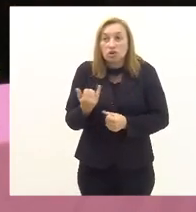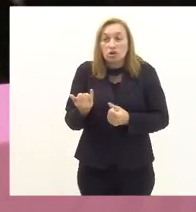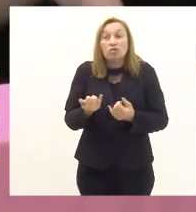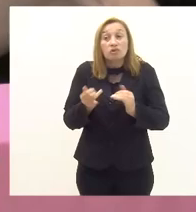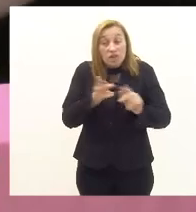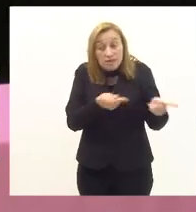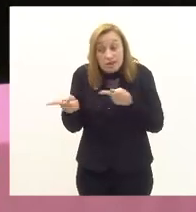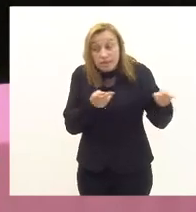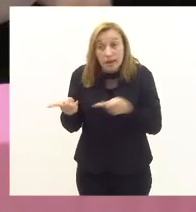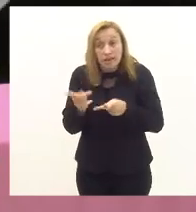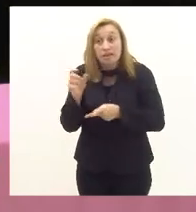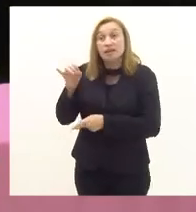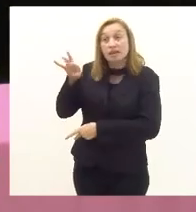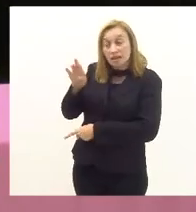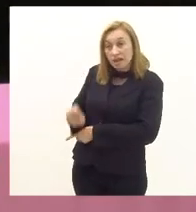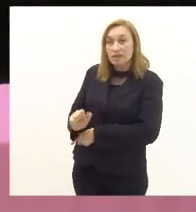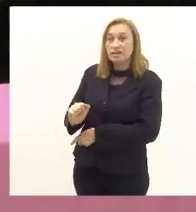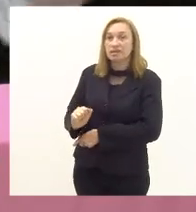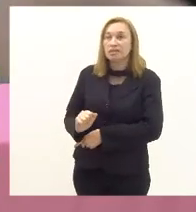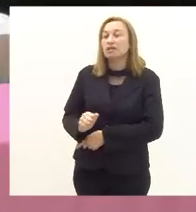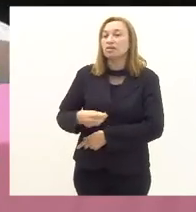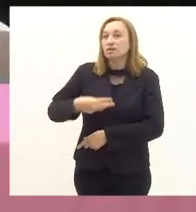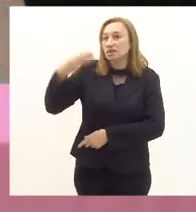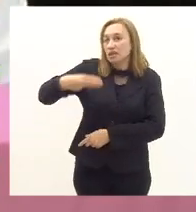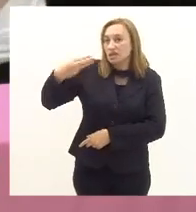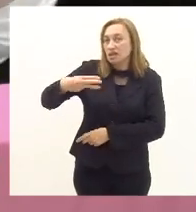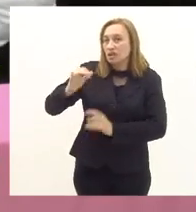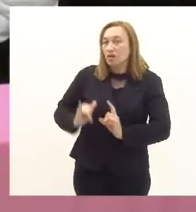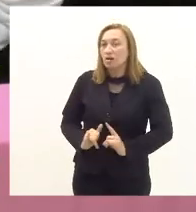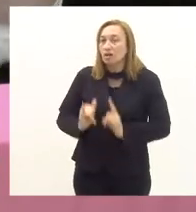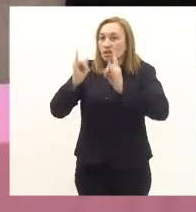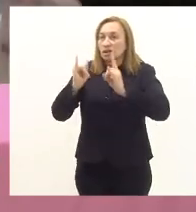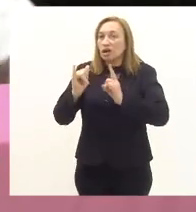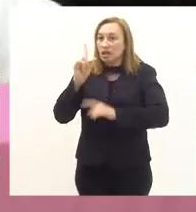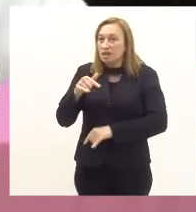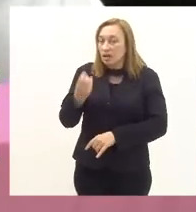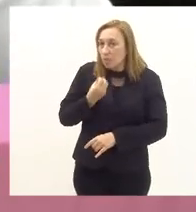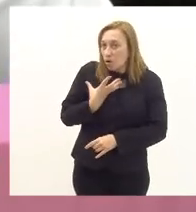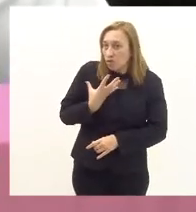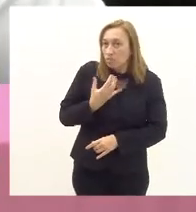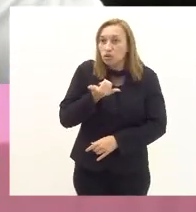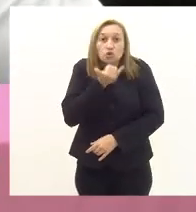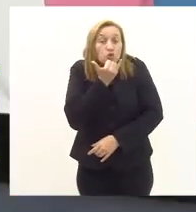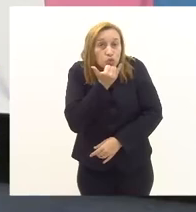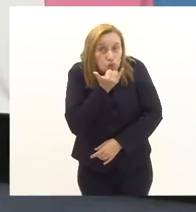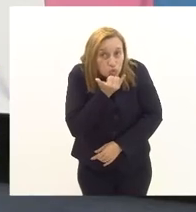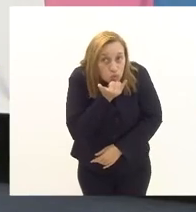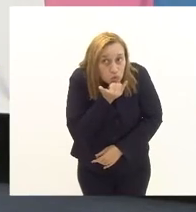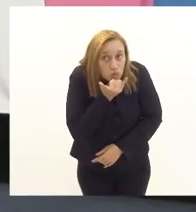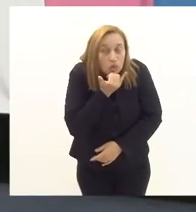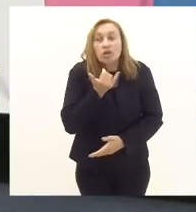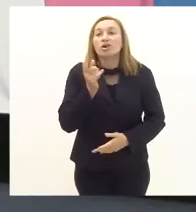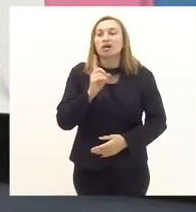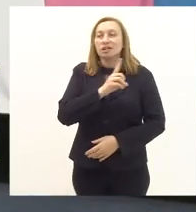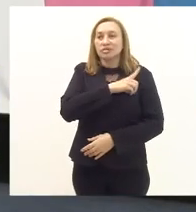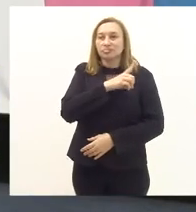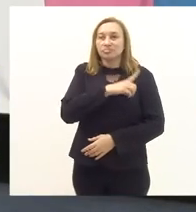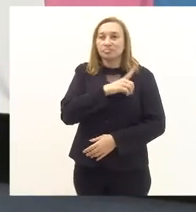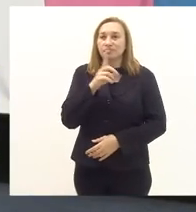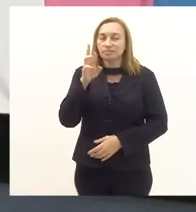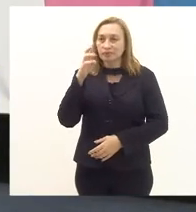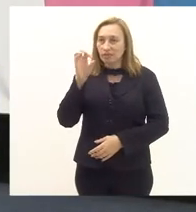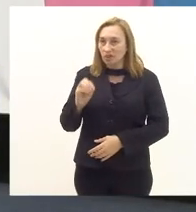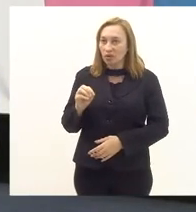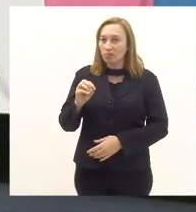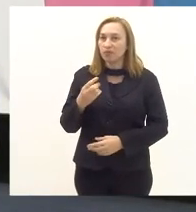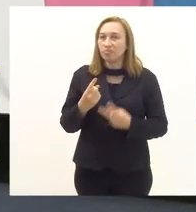Tem gente lá nas escadas. Eu sou terceiro andar, tem gente na escada. Isso é positivo. Desculpa. Não, imagina. Delegada não. Débora Ferreira, eu tenho